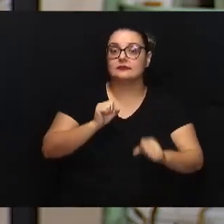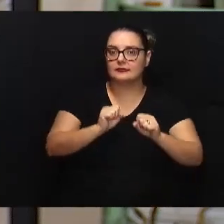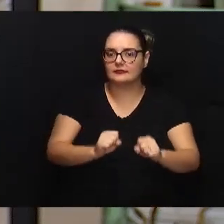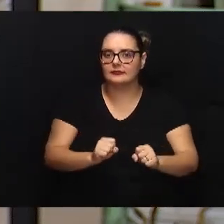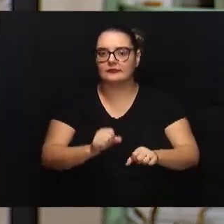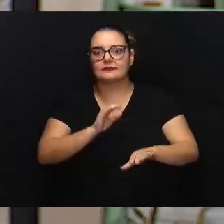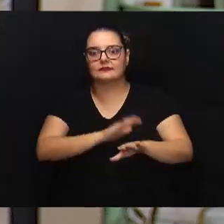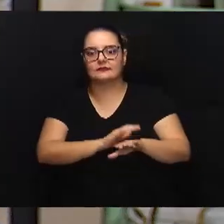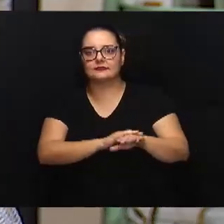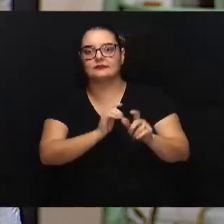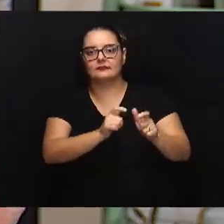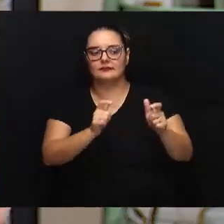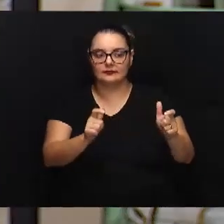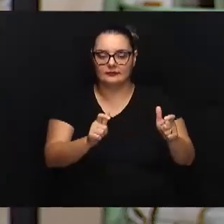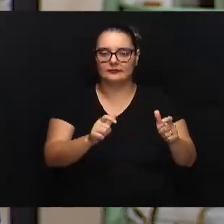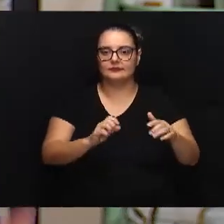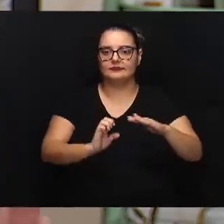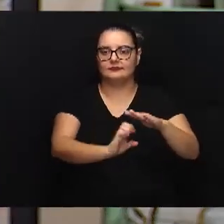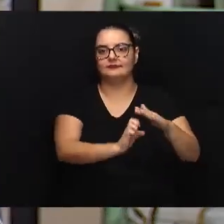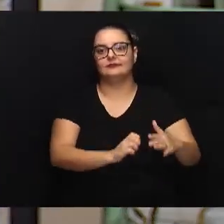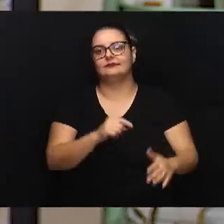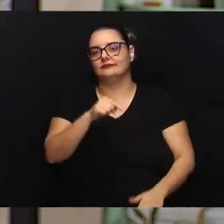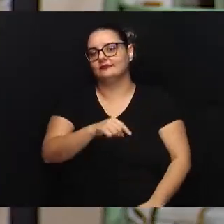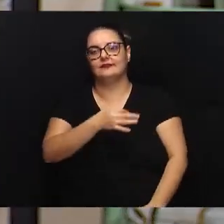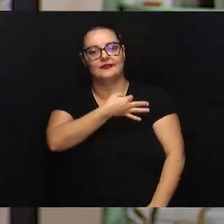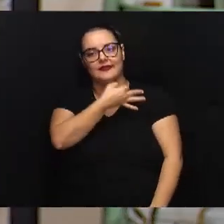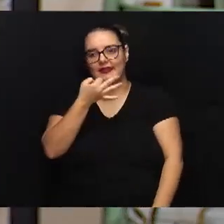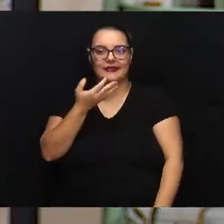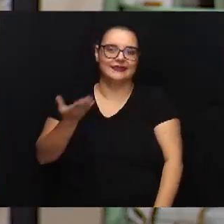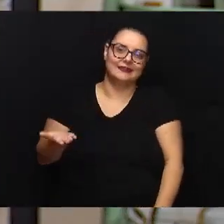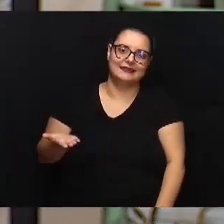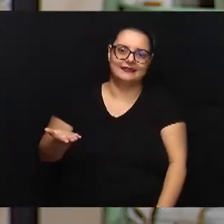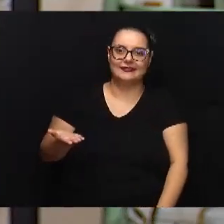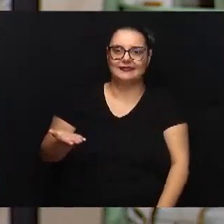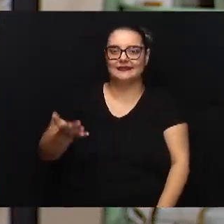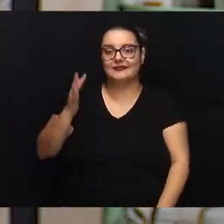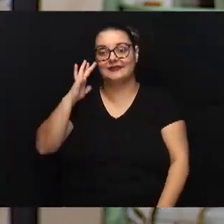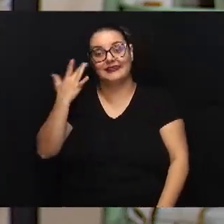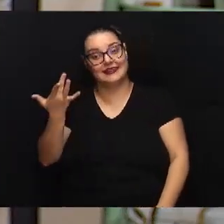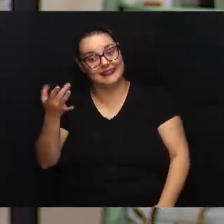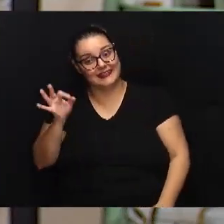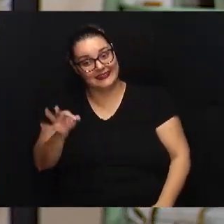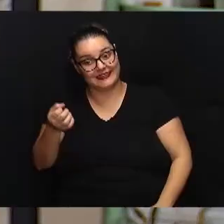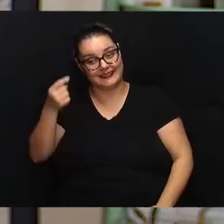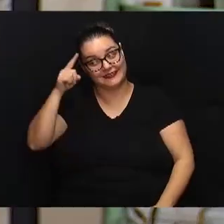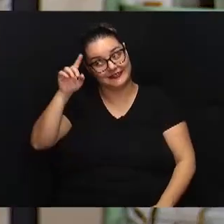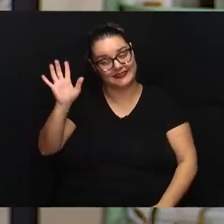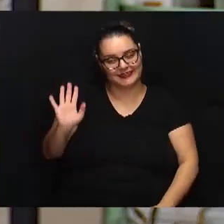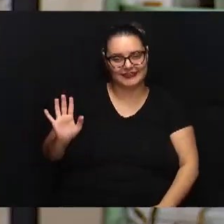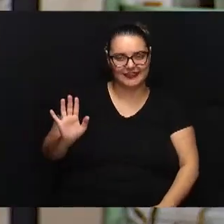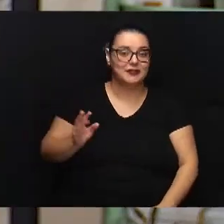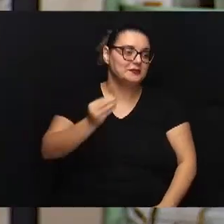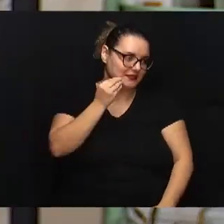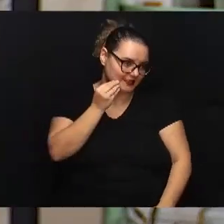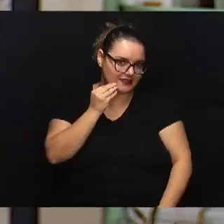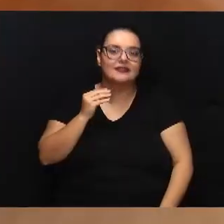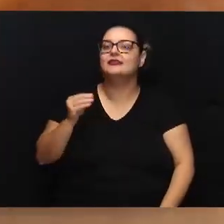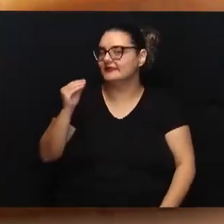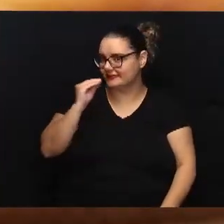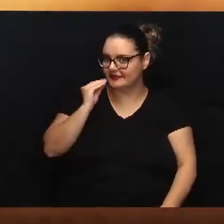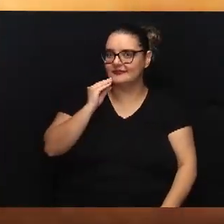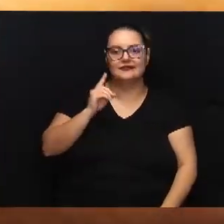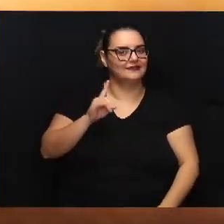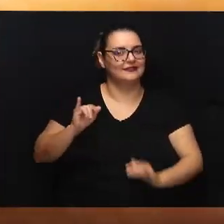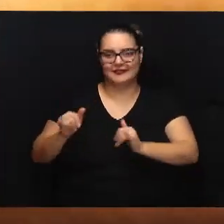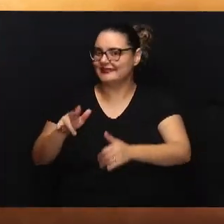crescer nessas empresas, seria o ideal. Mas não sei se vai dar certo um dia, né? Mas tá tentando. Tô tentando, eu não desisto nunca.